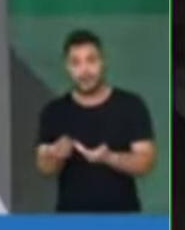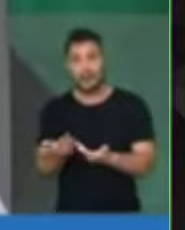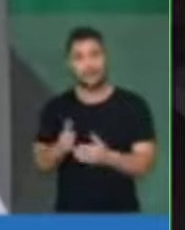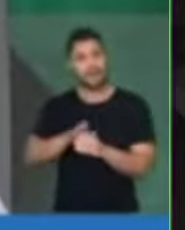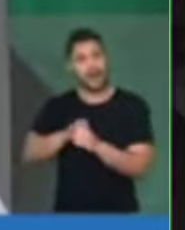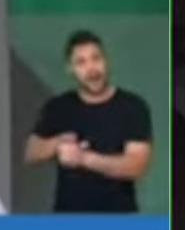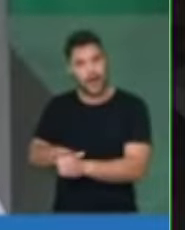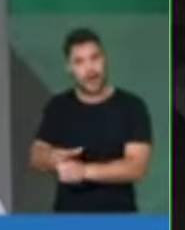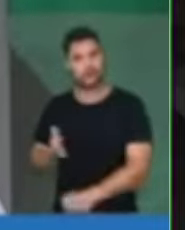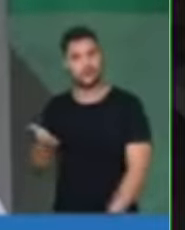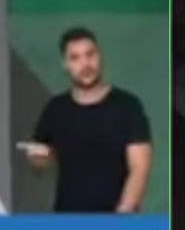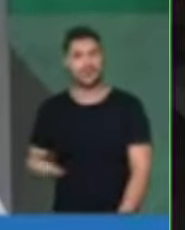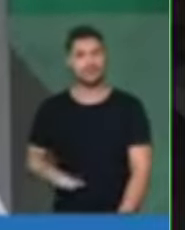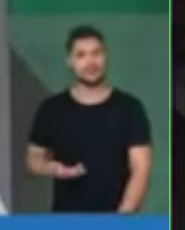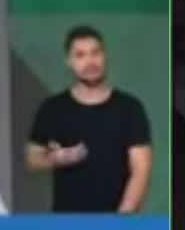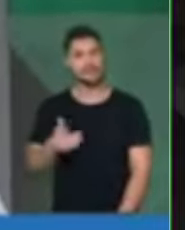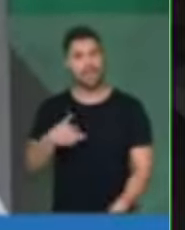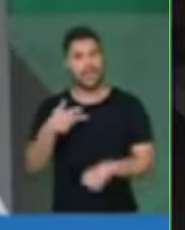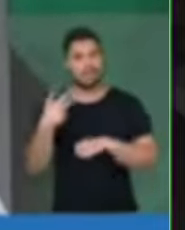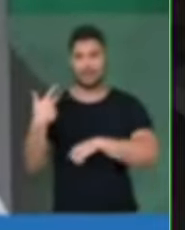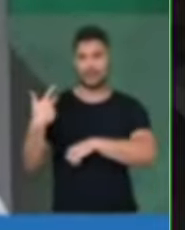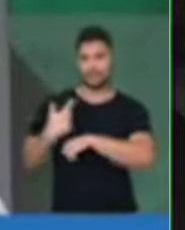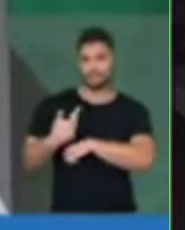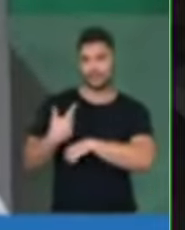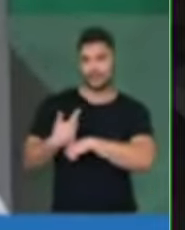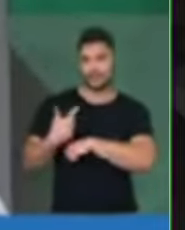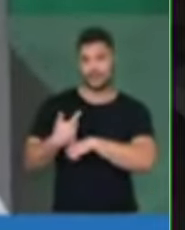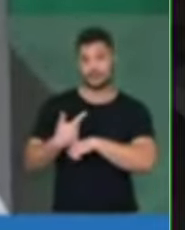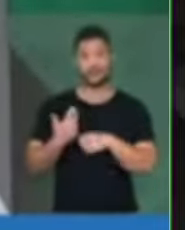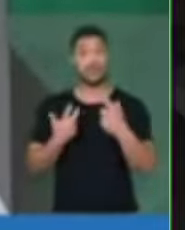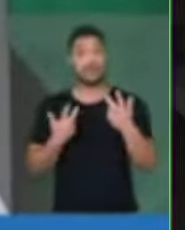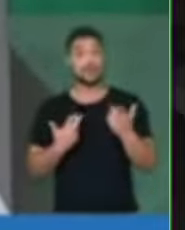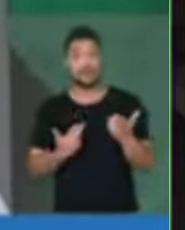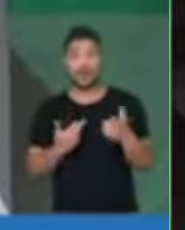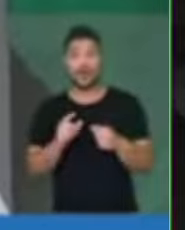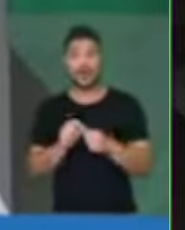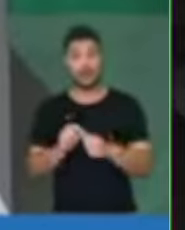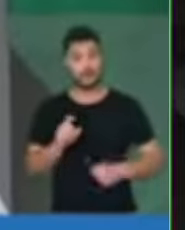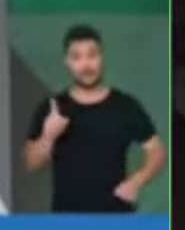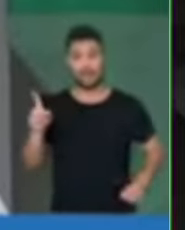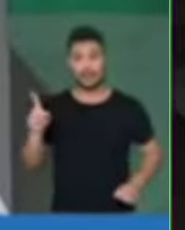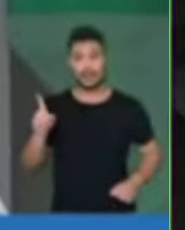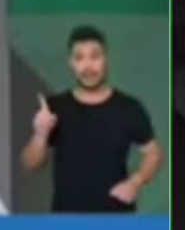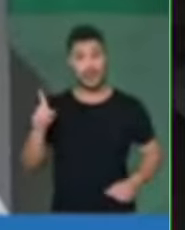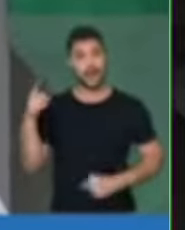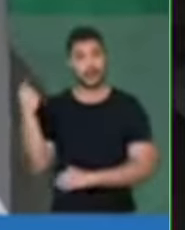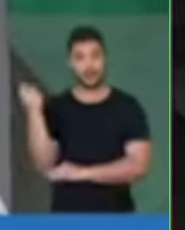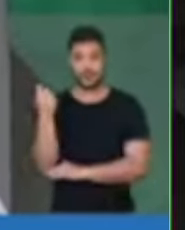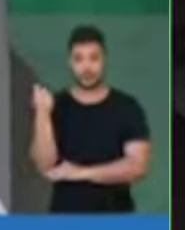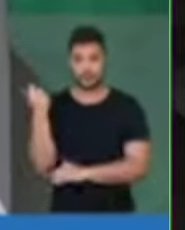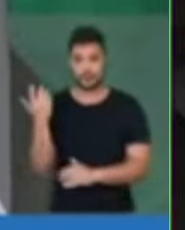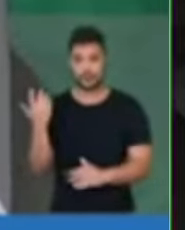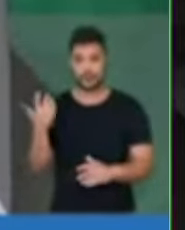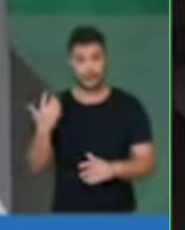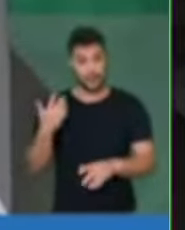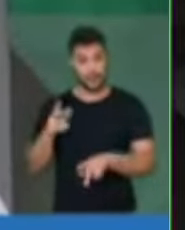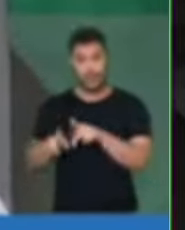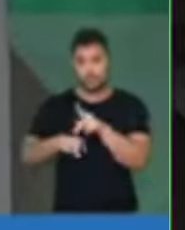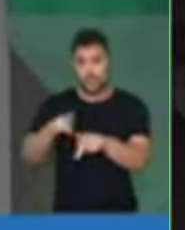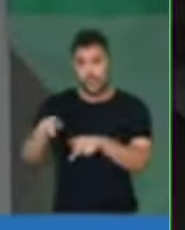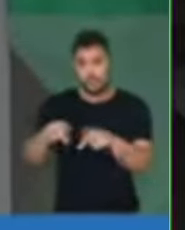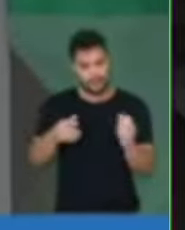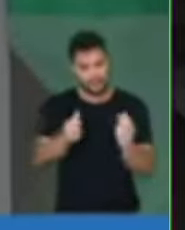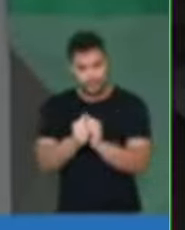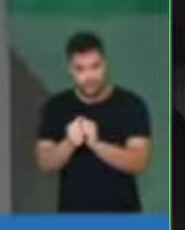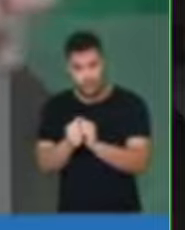você e fazer videozinho programado, que nem fez lá. No Rio Grande do Sul, porque com o povo a gente não vê o Lula. A